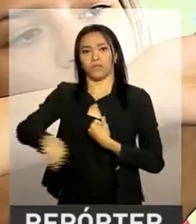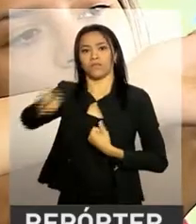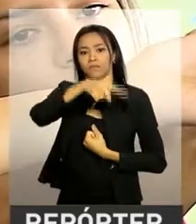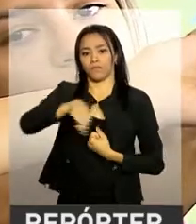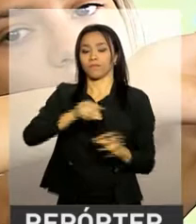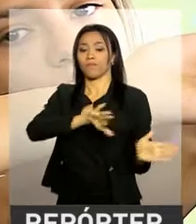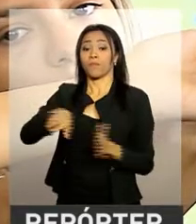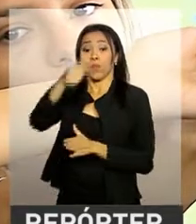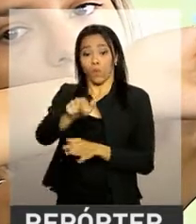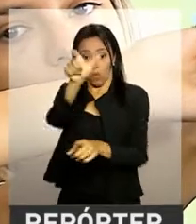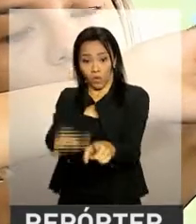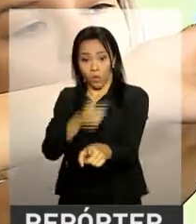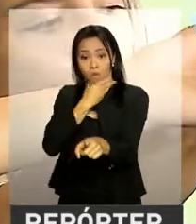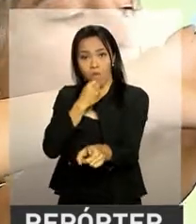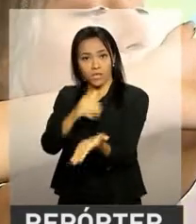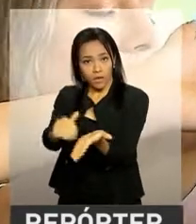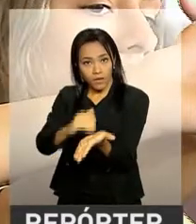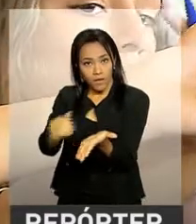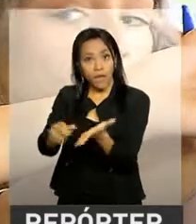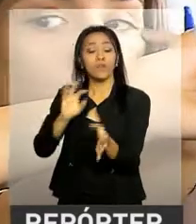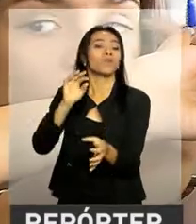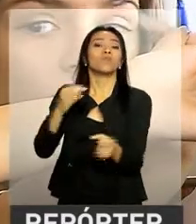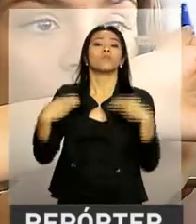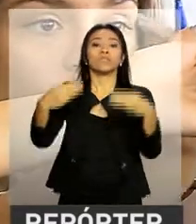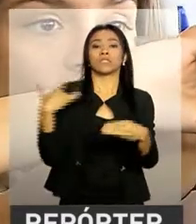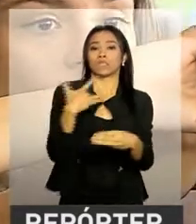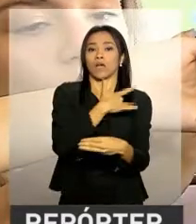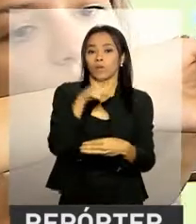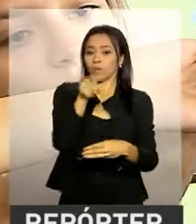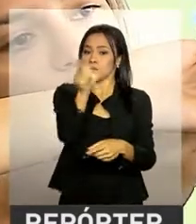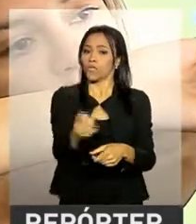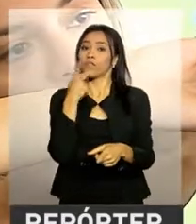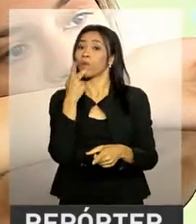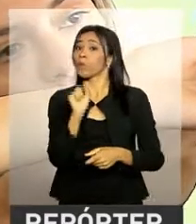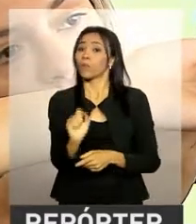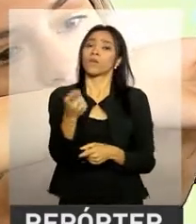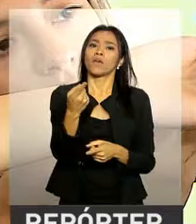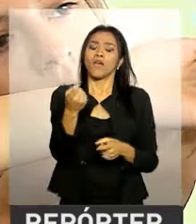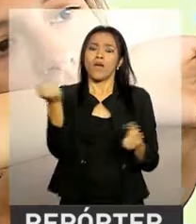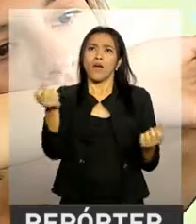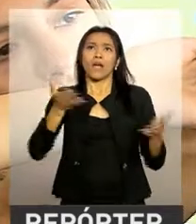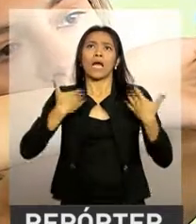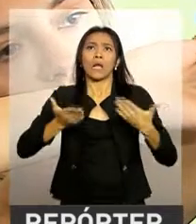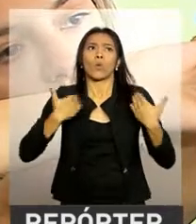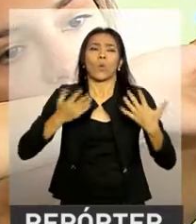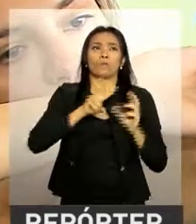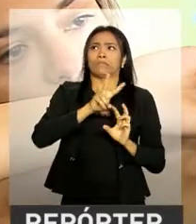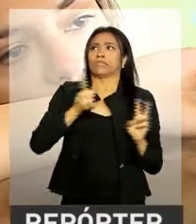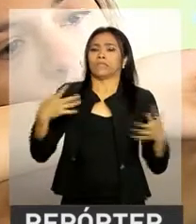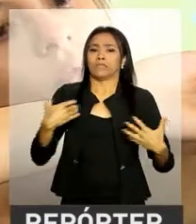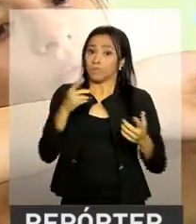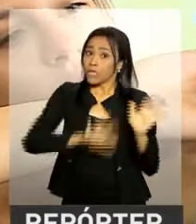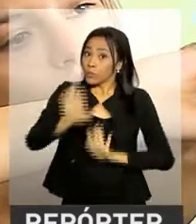secretário de vigilância em saúde do ministério da saúde adeilson cavalcanti reiterou que com a chegada do verão é preciso manter os cuidados